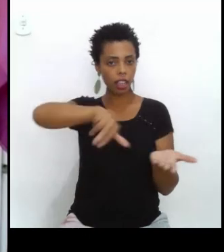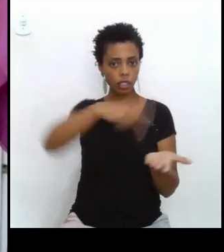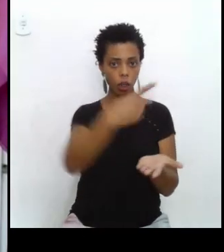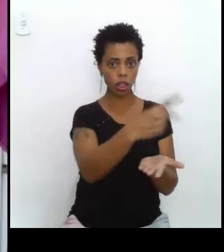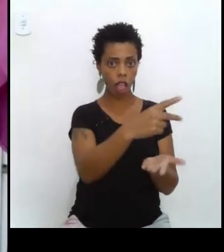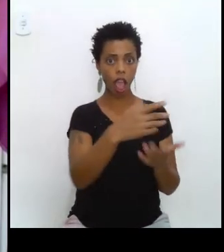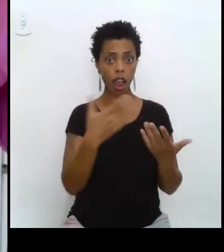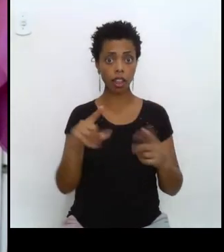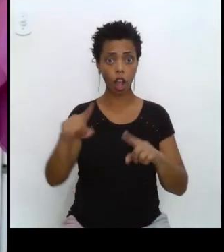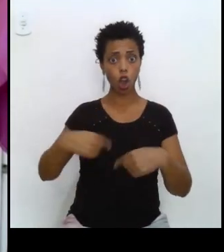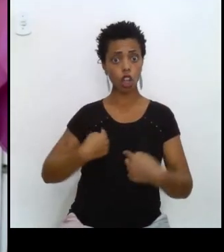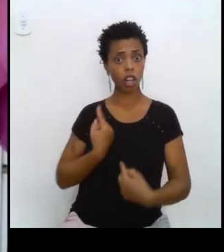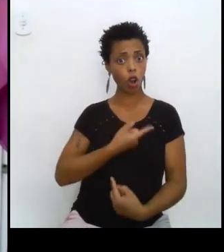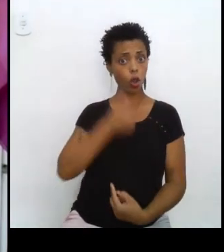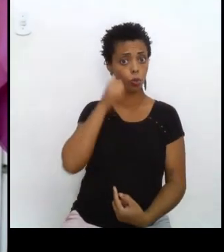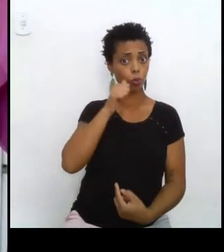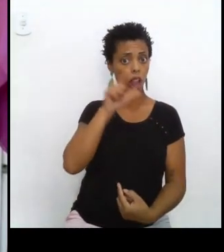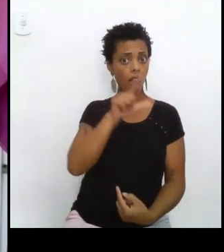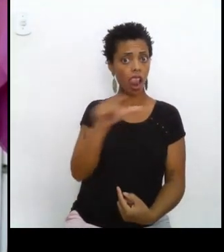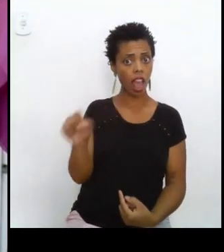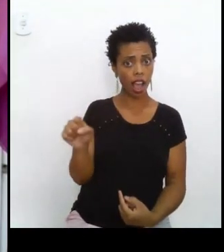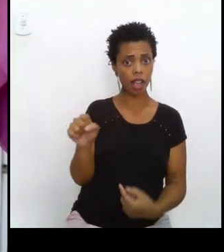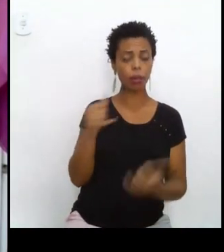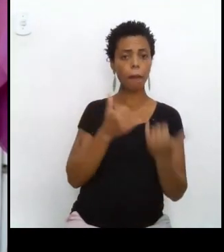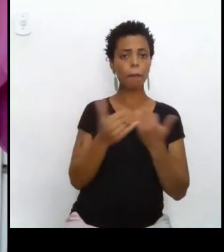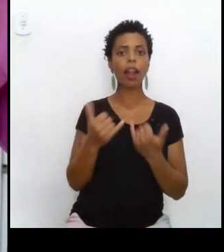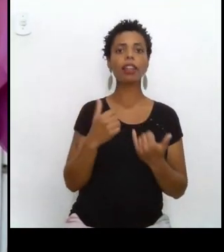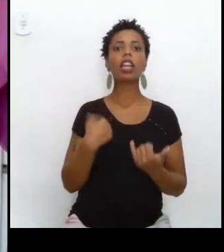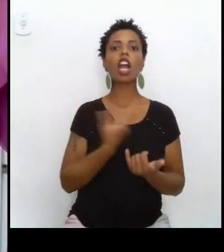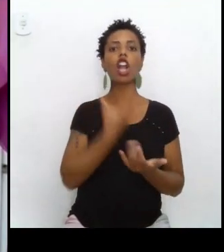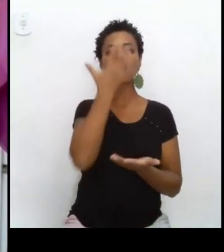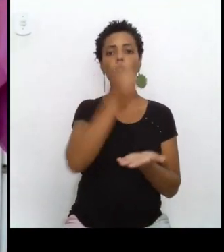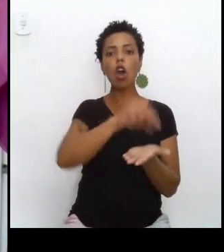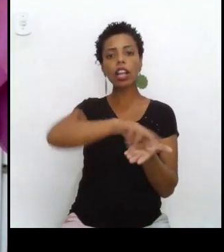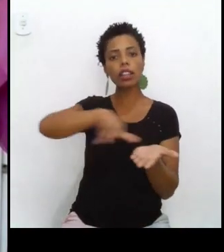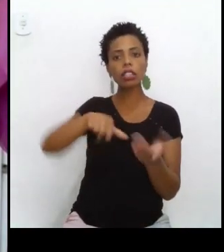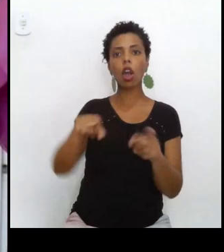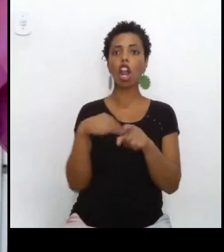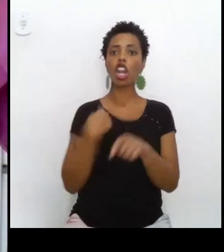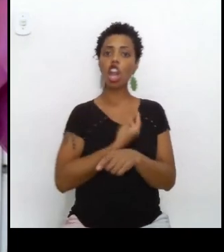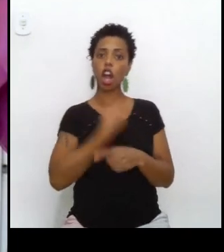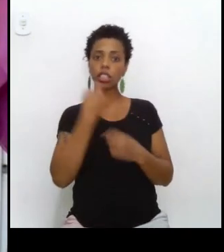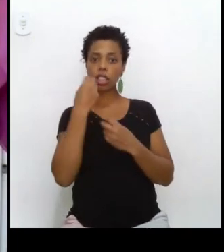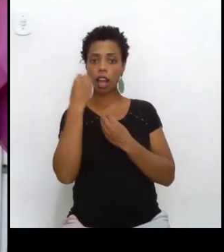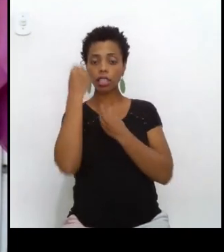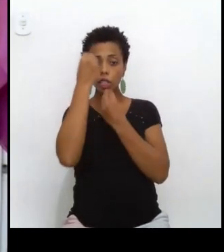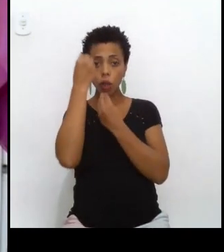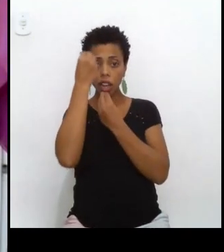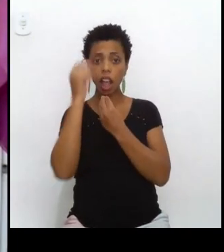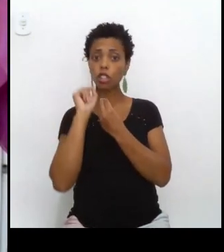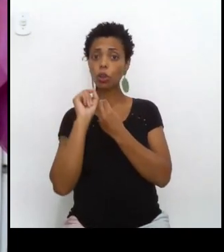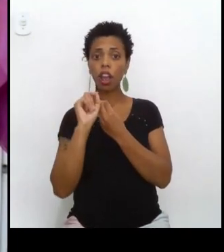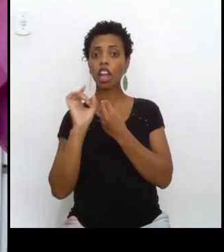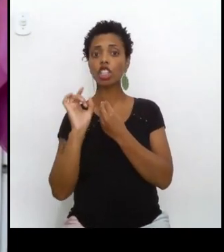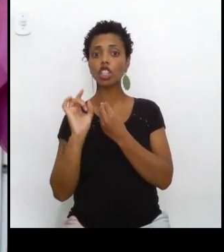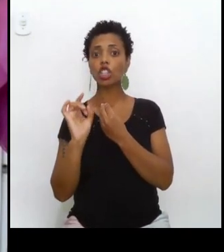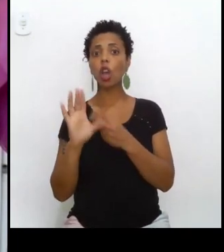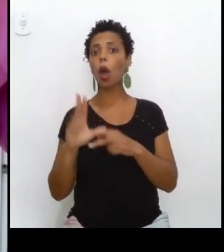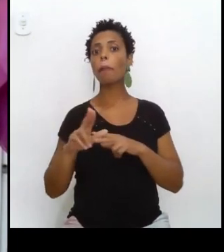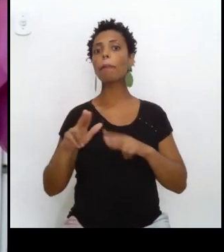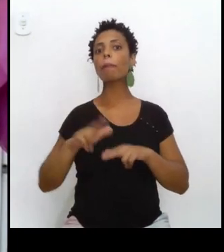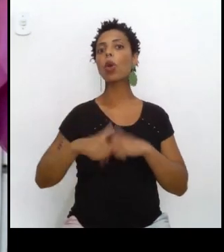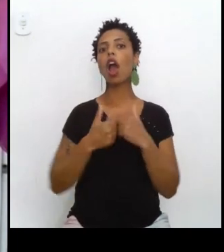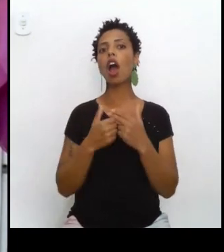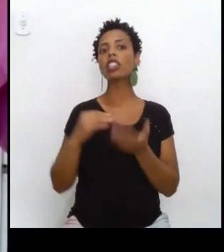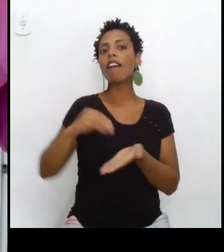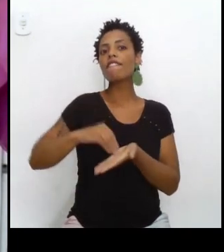colocando no lugar como ser a nossa orientação é a nossa sexualidade ela só fosse dada um ouro pelo fato